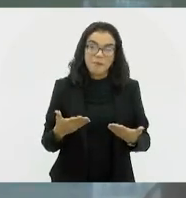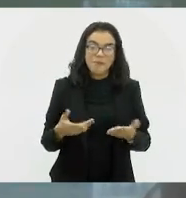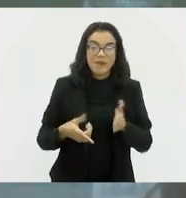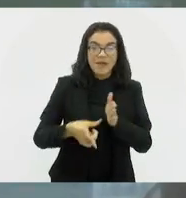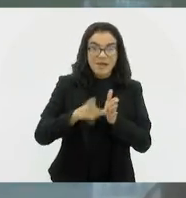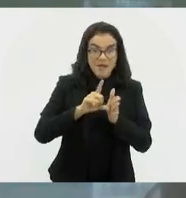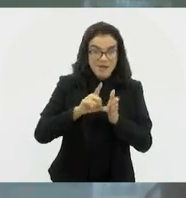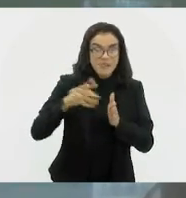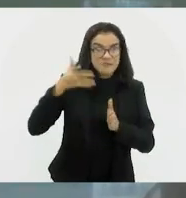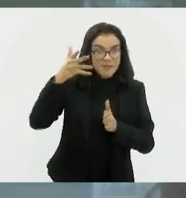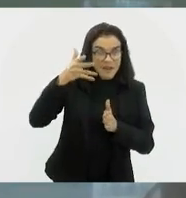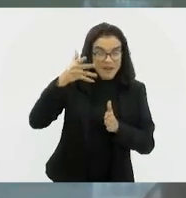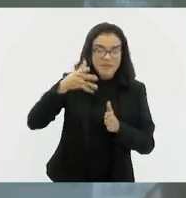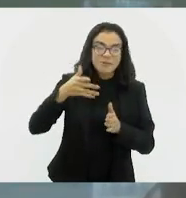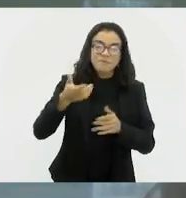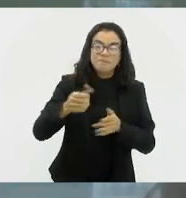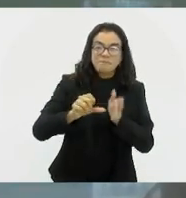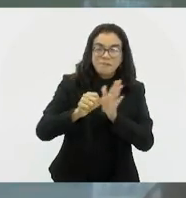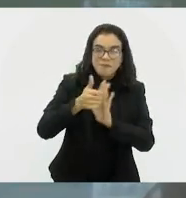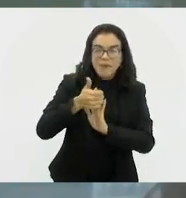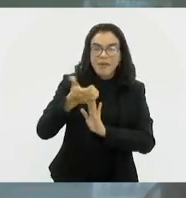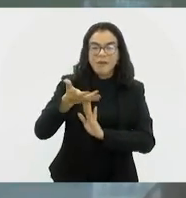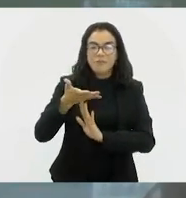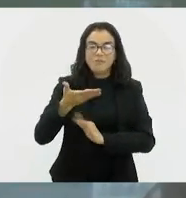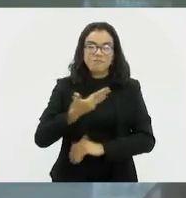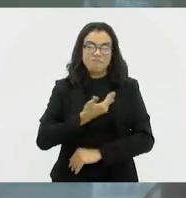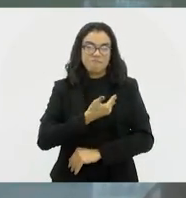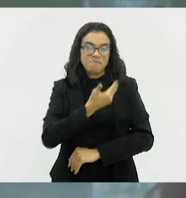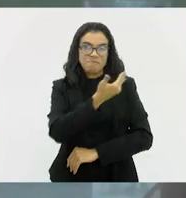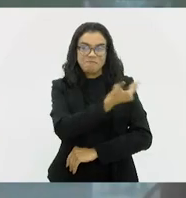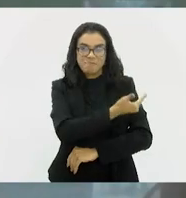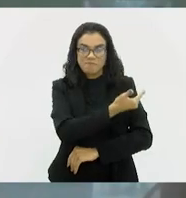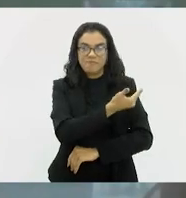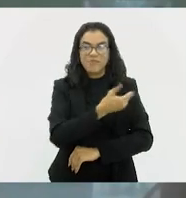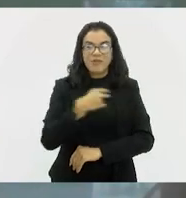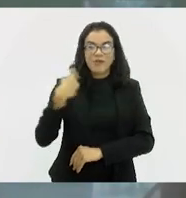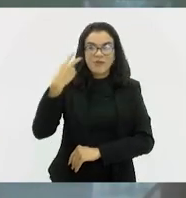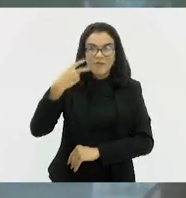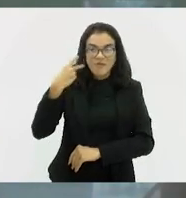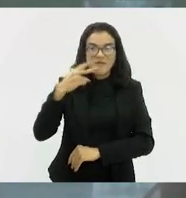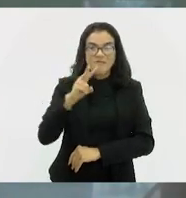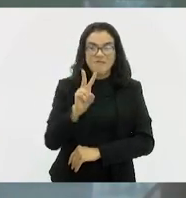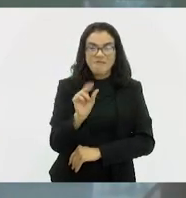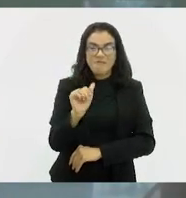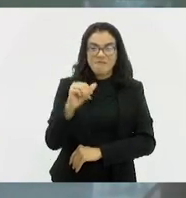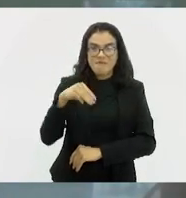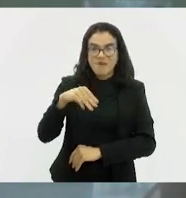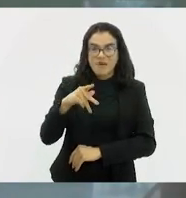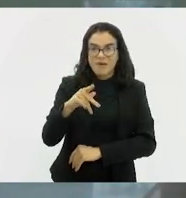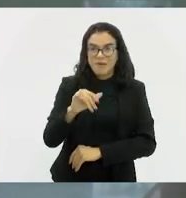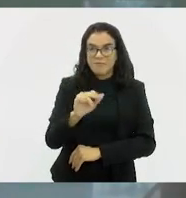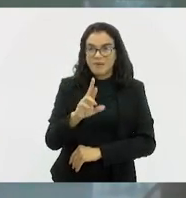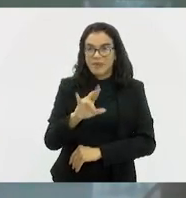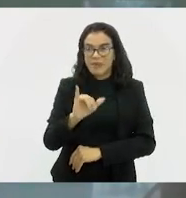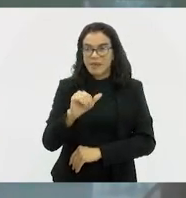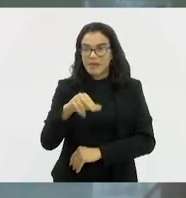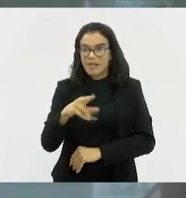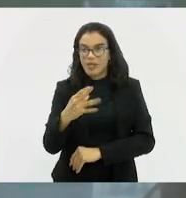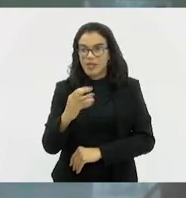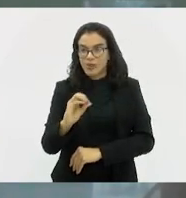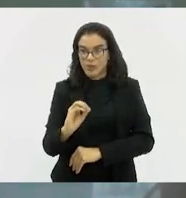passar a palavra aqui para o meu parceiro, o vereador Vampirinho, para um cumprimento rápido, para a gente